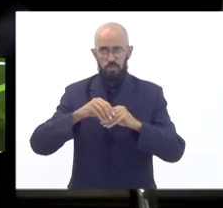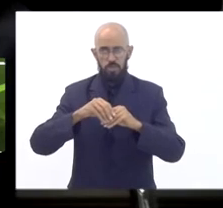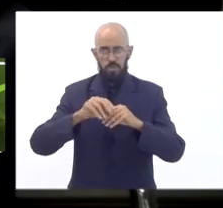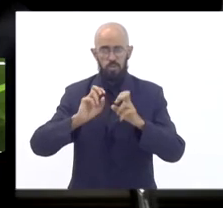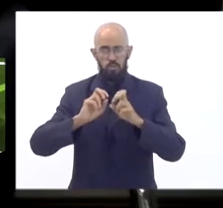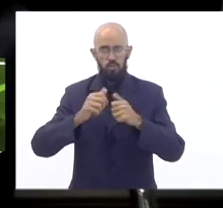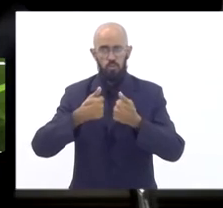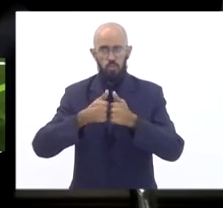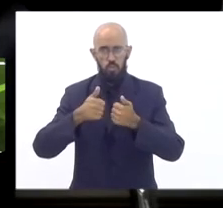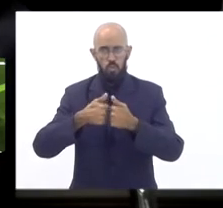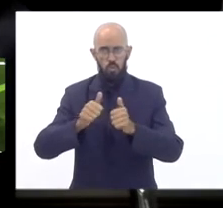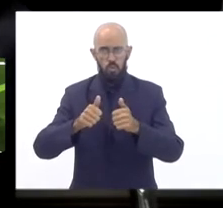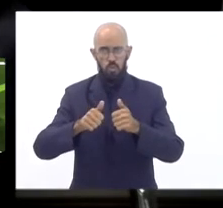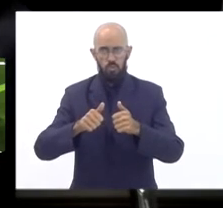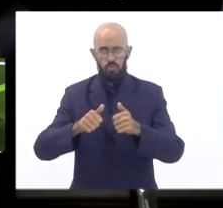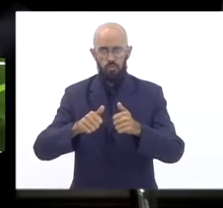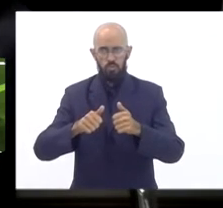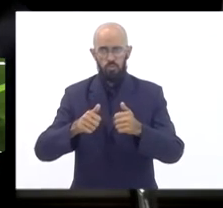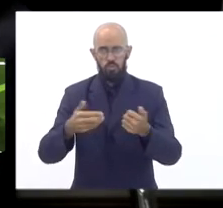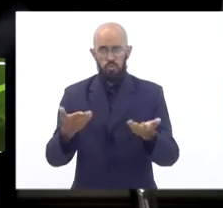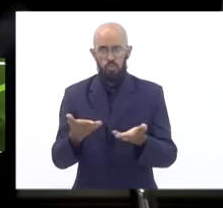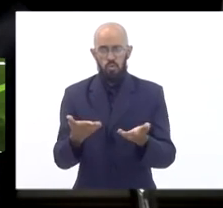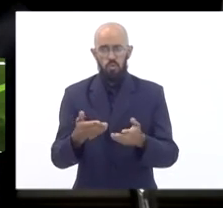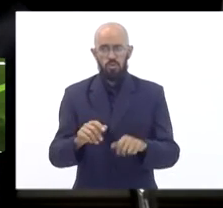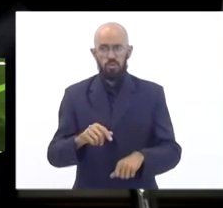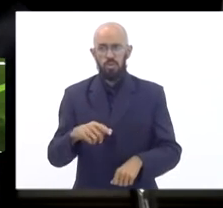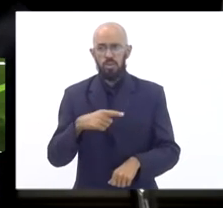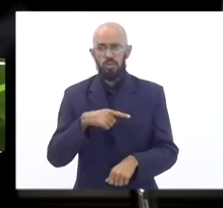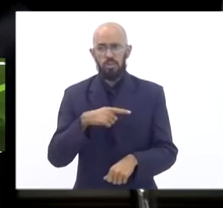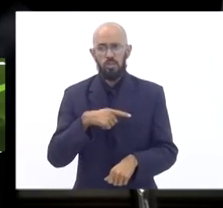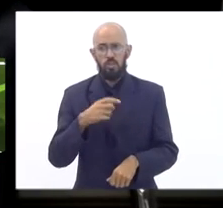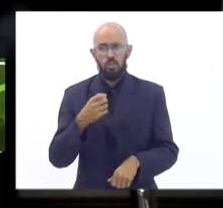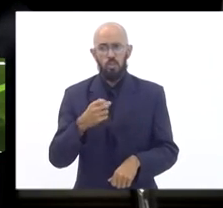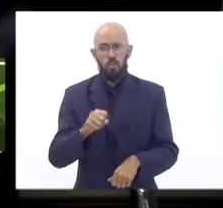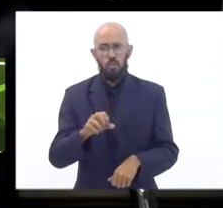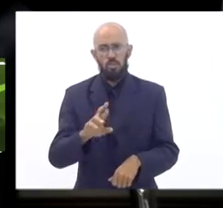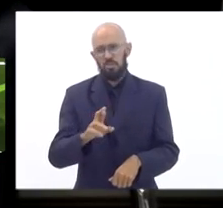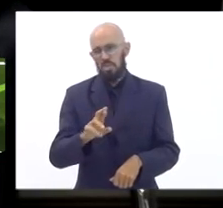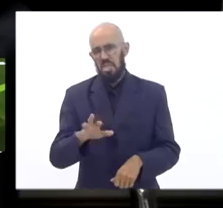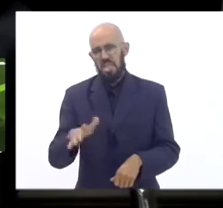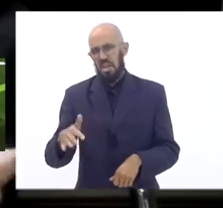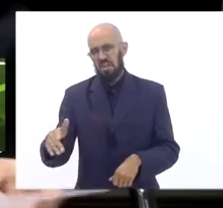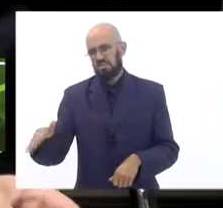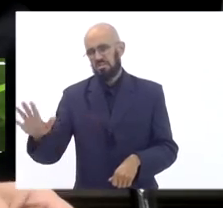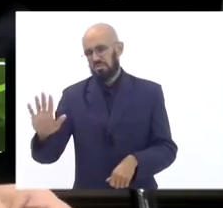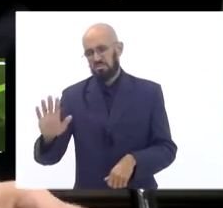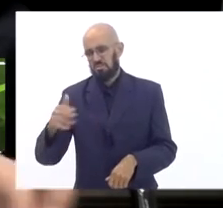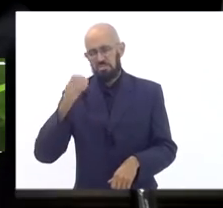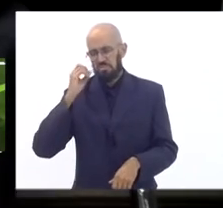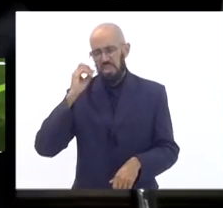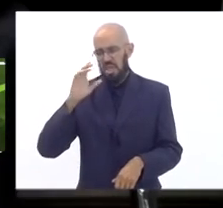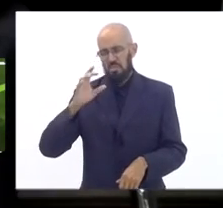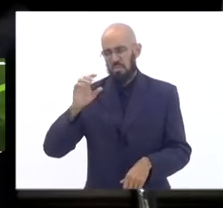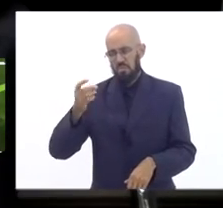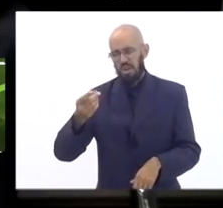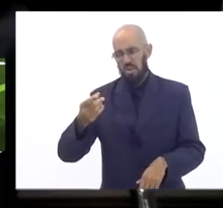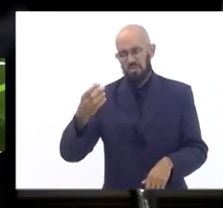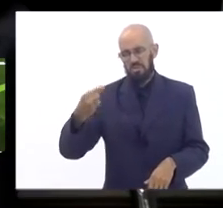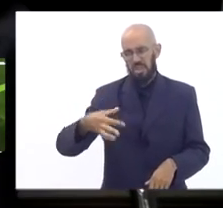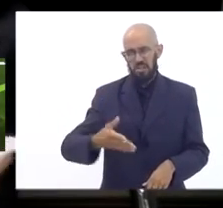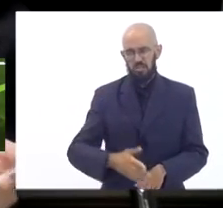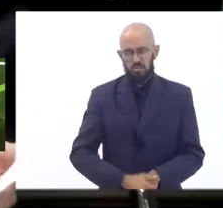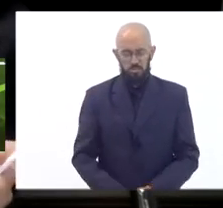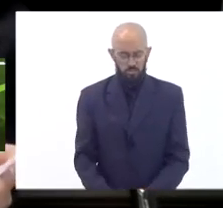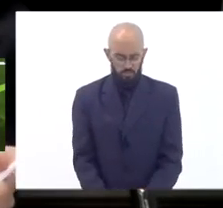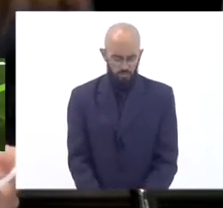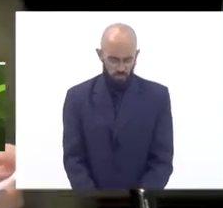por exemplo, hoje está no patamar de R$ 8,00 e alguma coisa. Eu não me recordo aqui o valor certinho. Mas é